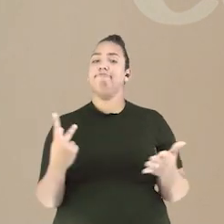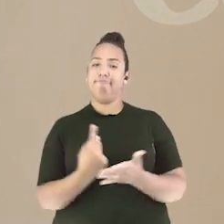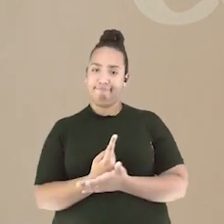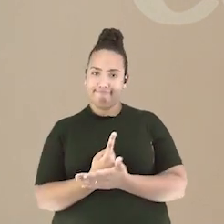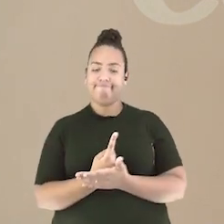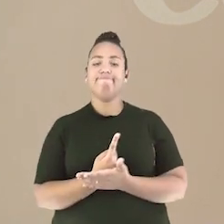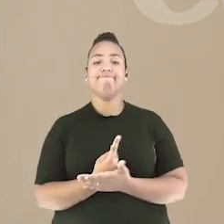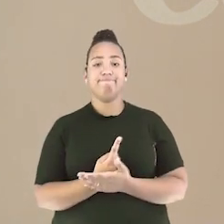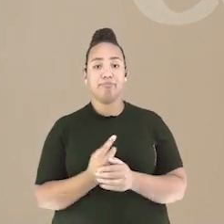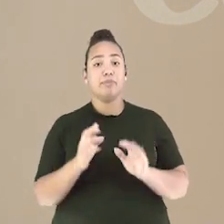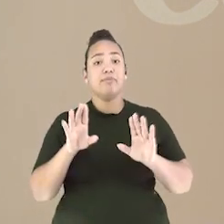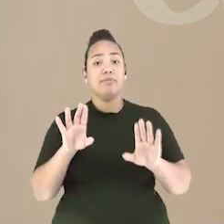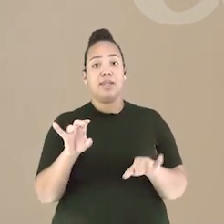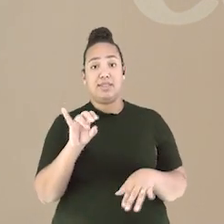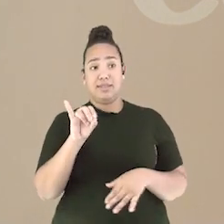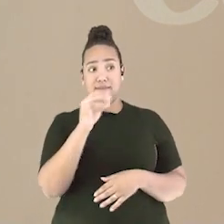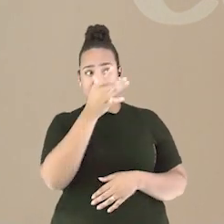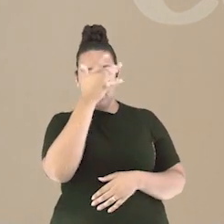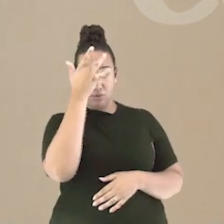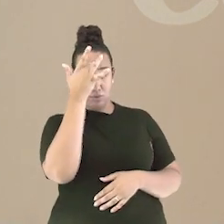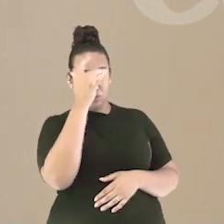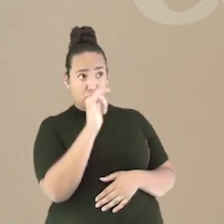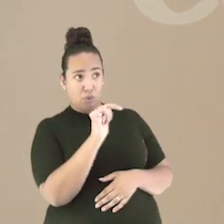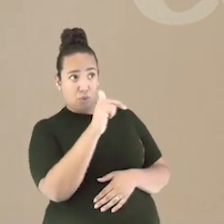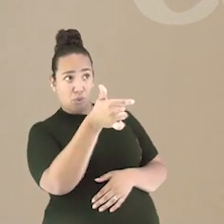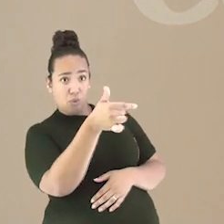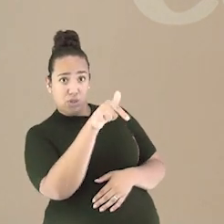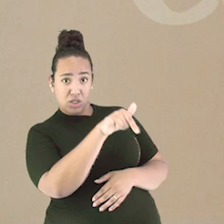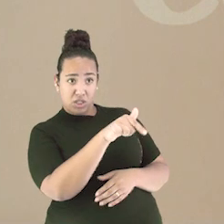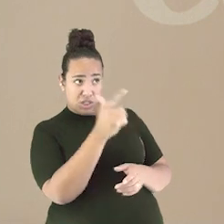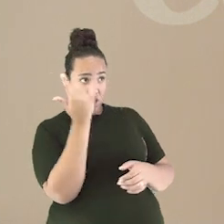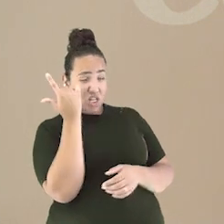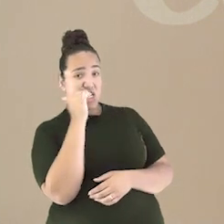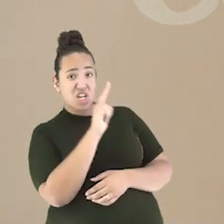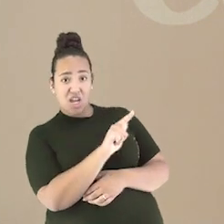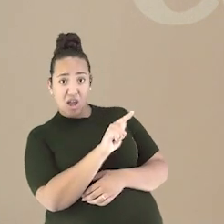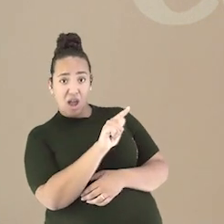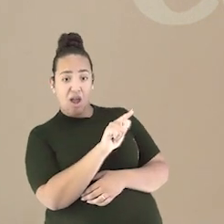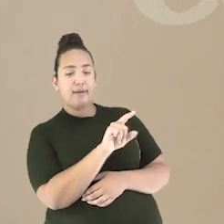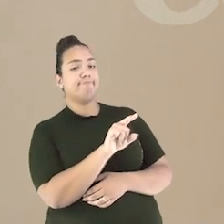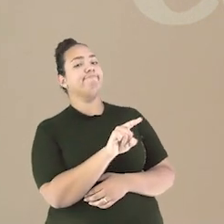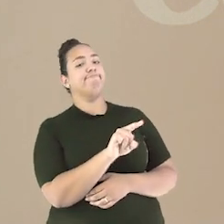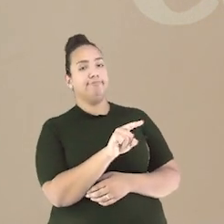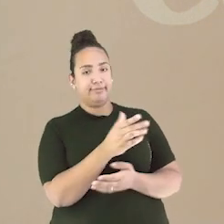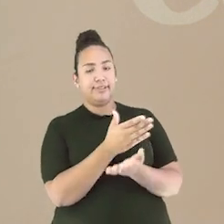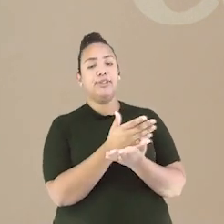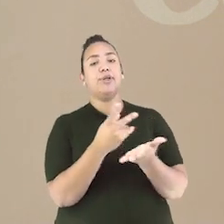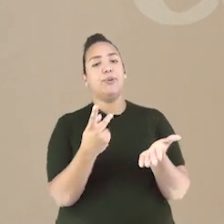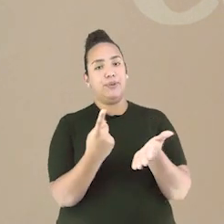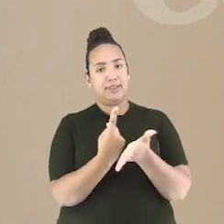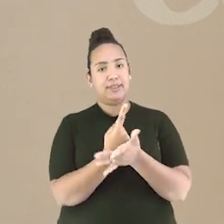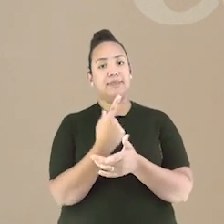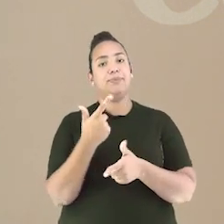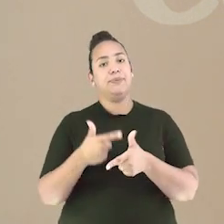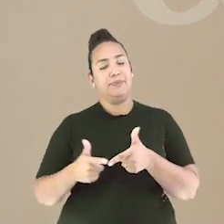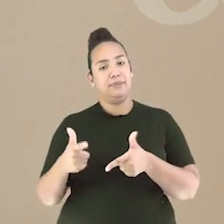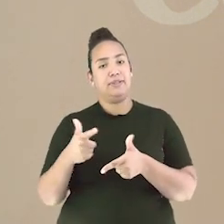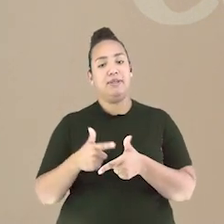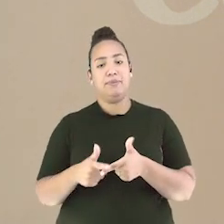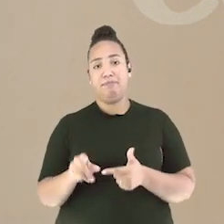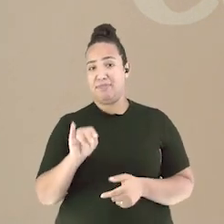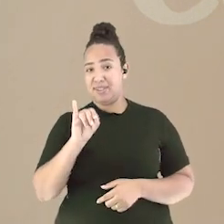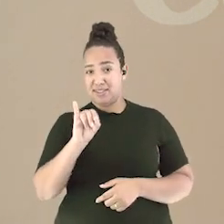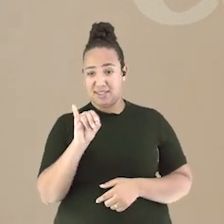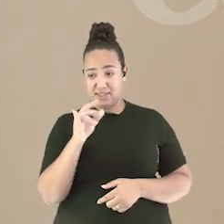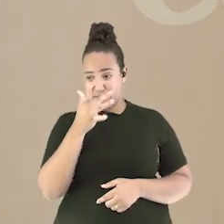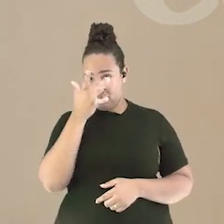por aí. Se mesmo assim o adversário ganhasse, a degola entrava em ação. Caso o candidato que ganhasse nas urnas